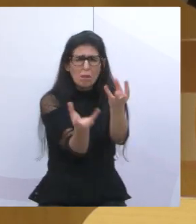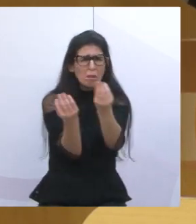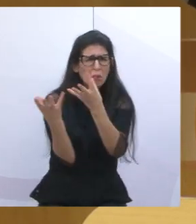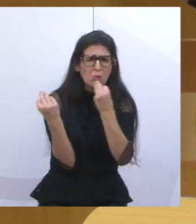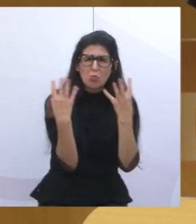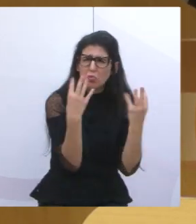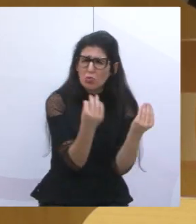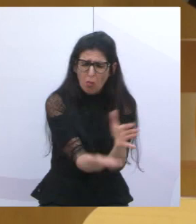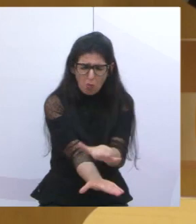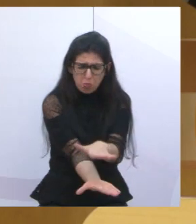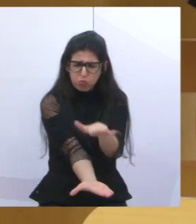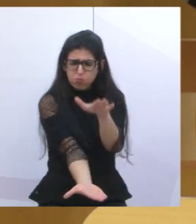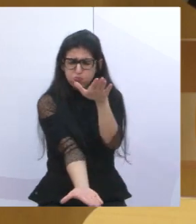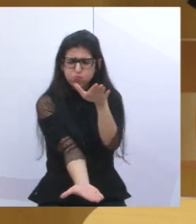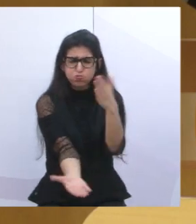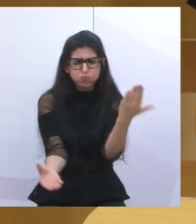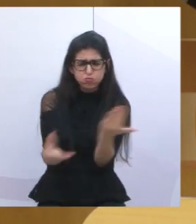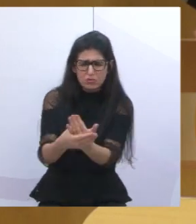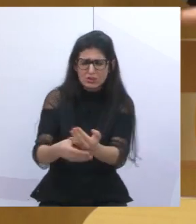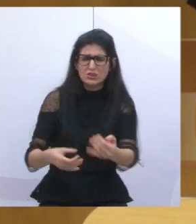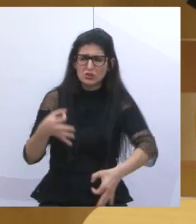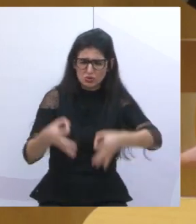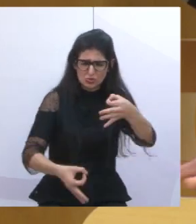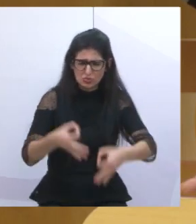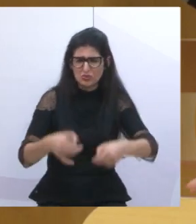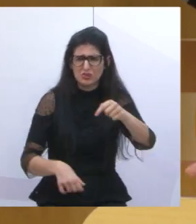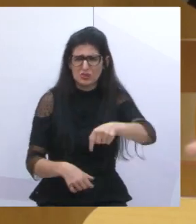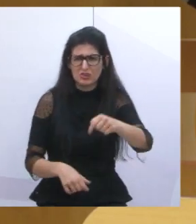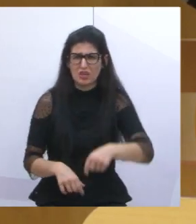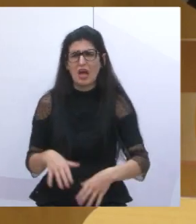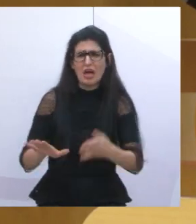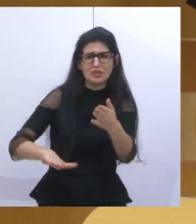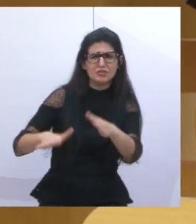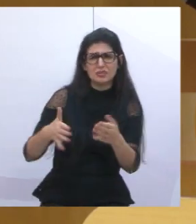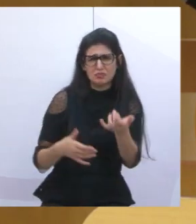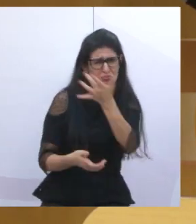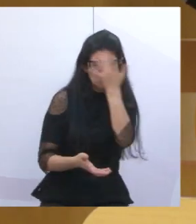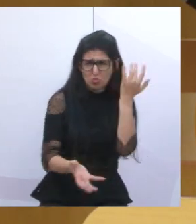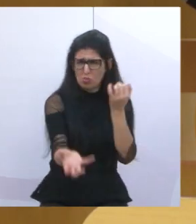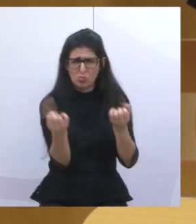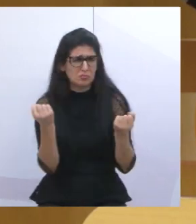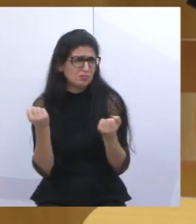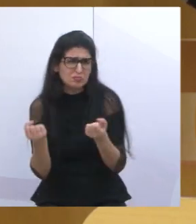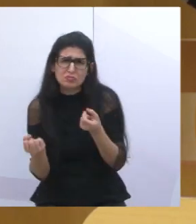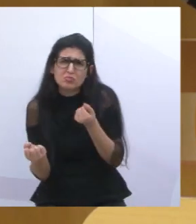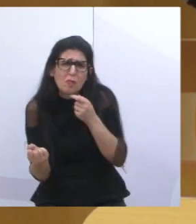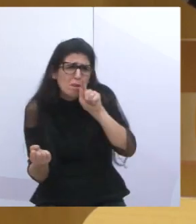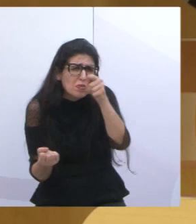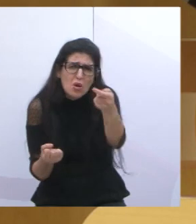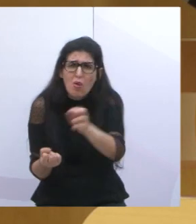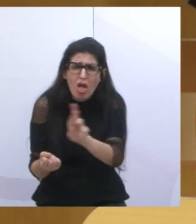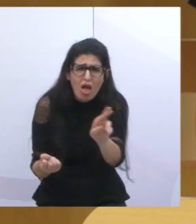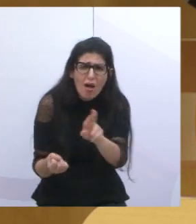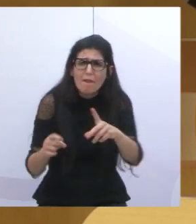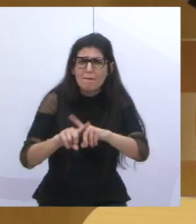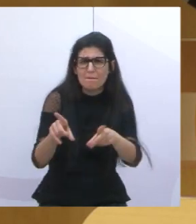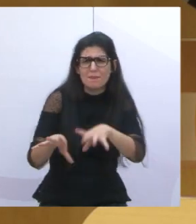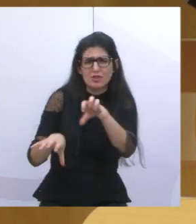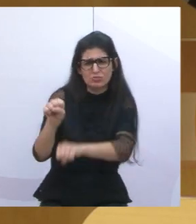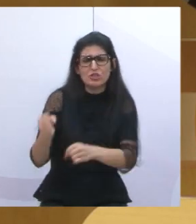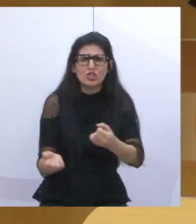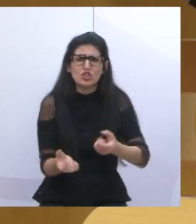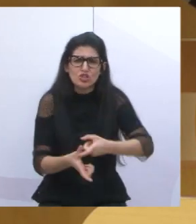aqui da nossa cidade, de ações cobrando R$1.000 e gerando esse prejuízo. Essas dívidas